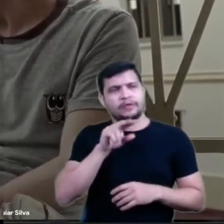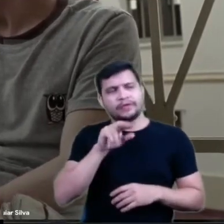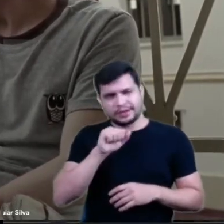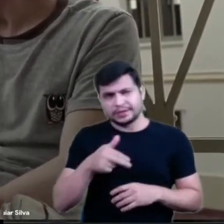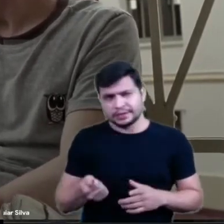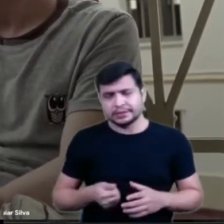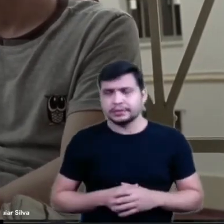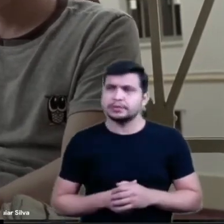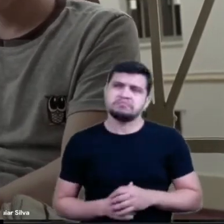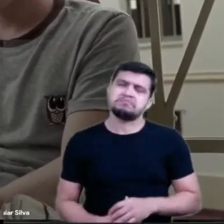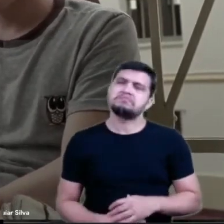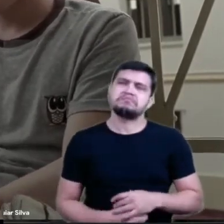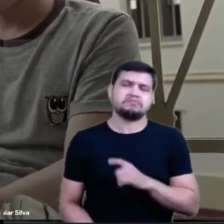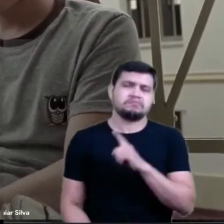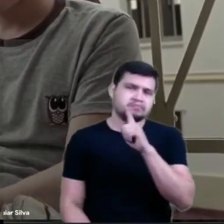Não.